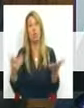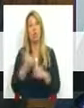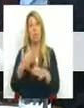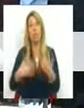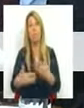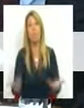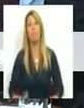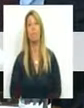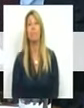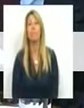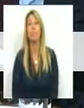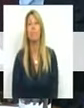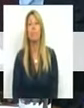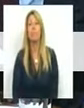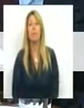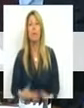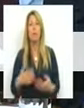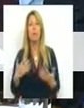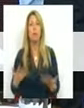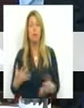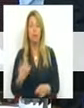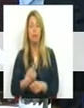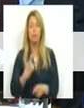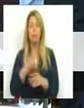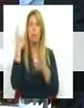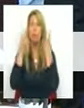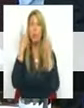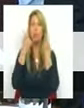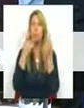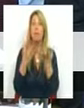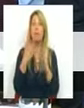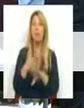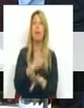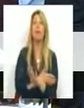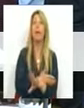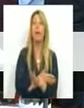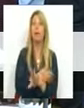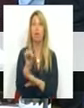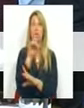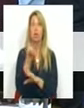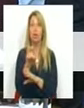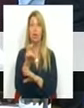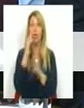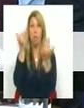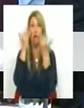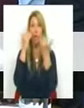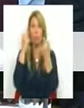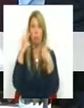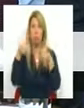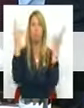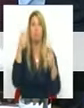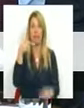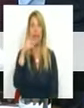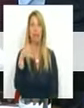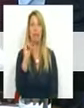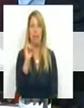já no decorrer, ou já considerando, ou enquanto ainda considerava, portanto ainda antes da questão da notícia do TVI, dá-se